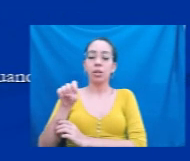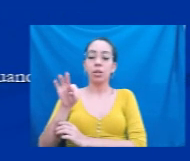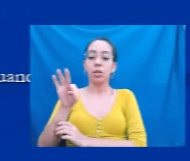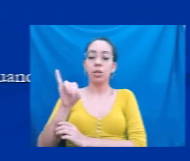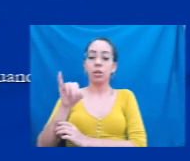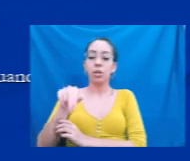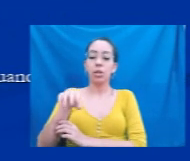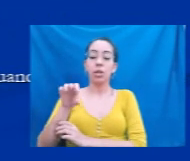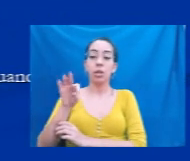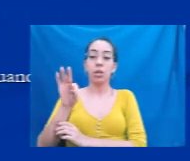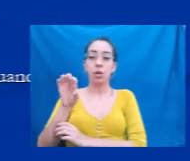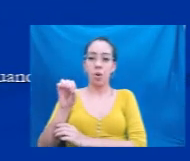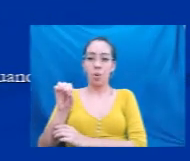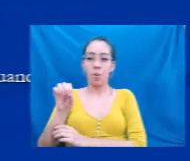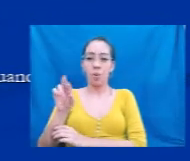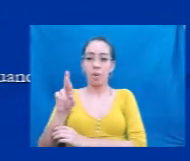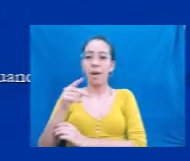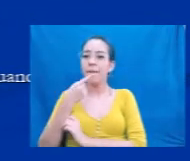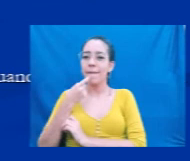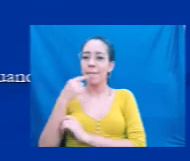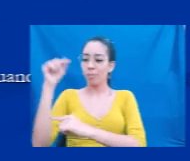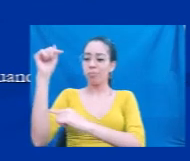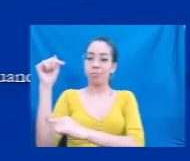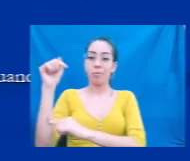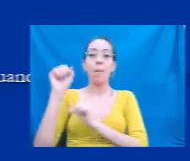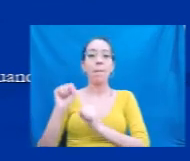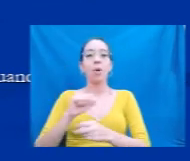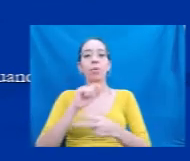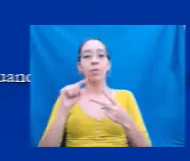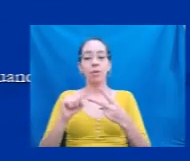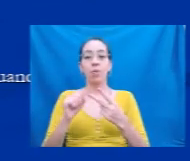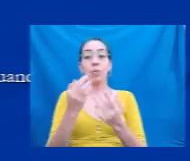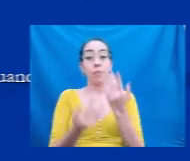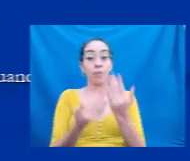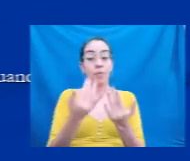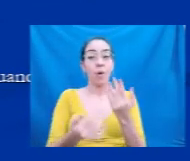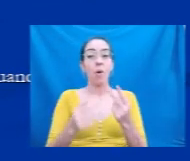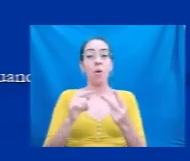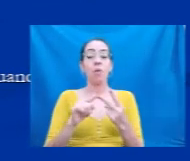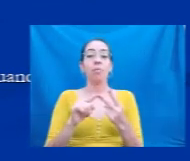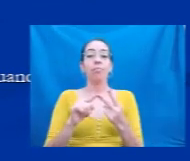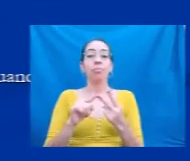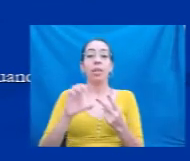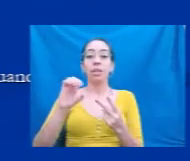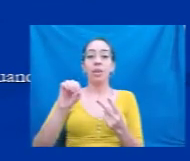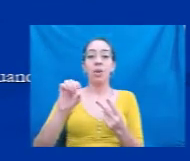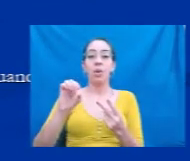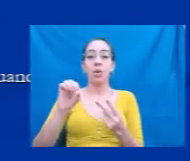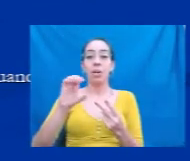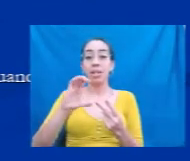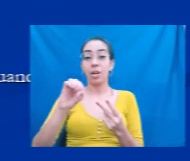pode ser de espuma, o de CO2 ou pó químico. Não se deve usar água, tá? E os incêndios que